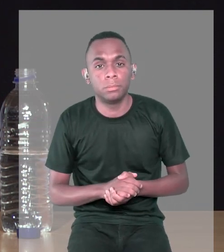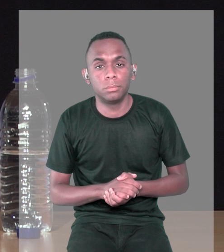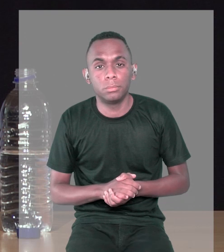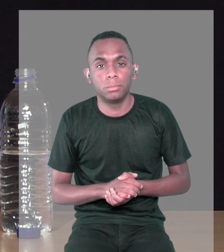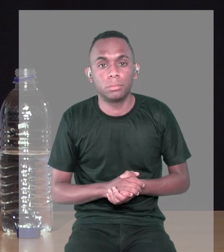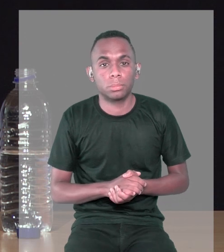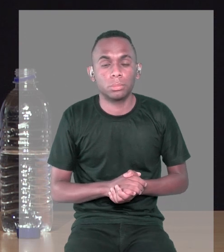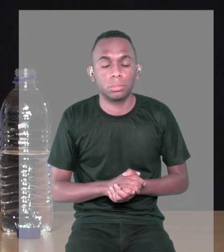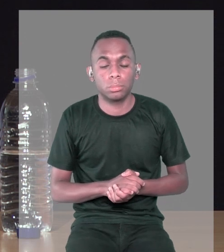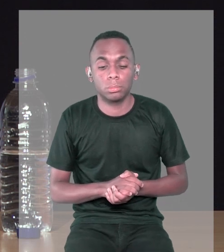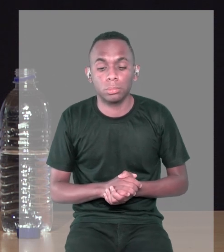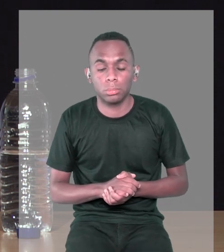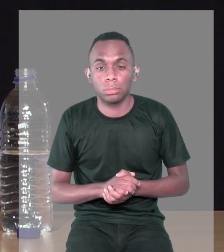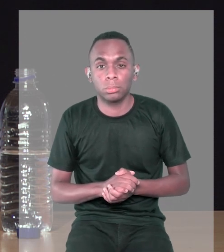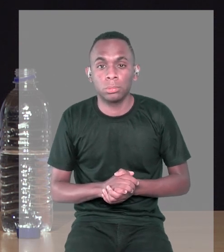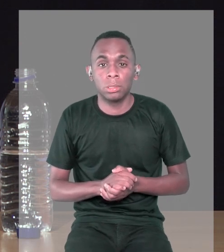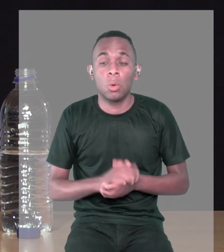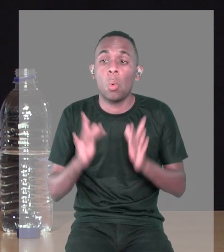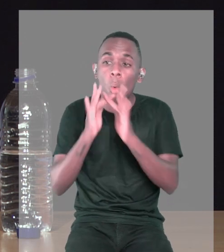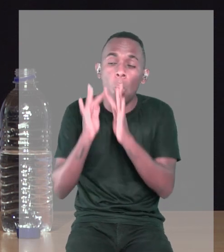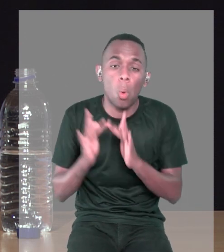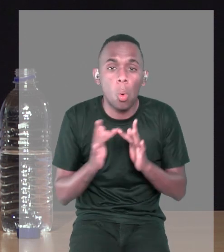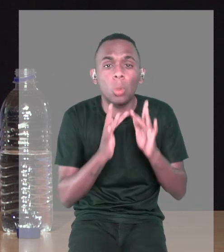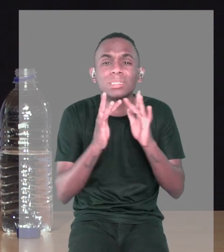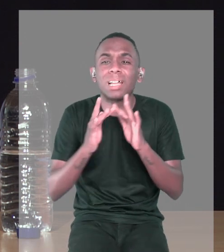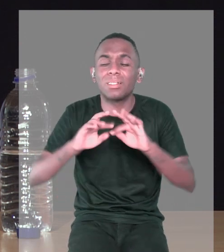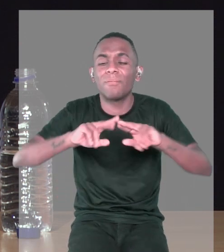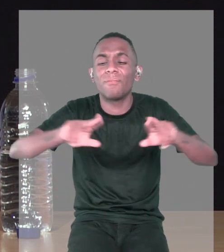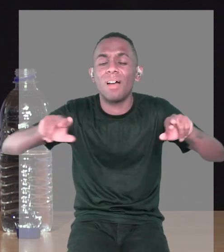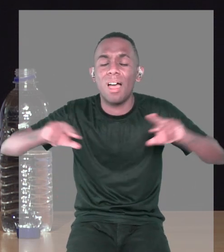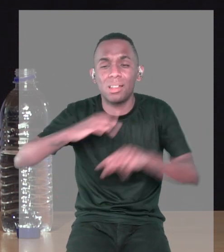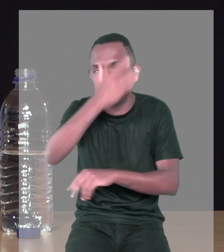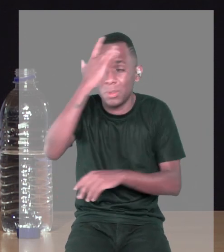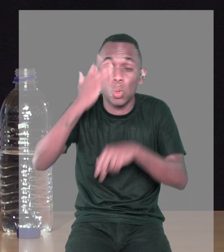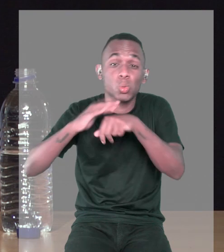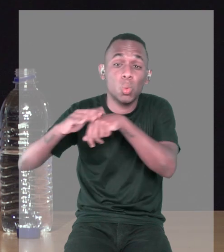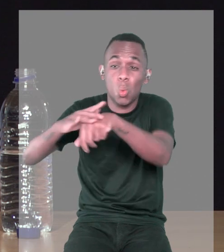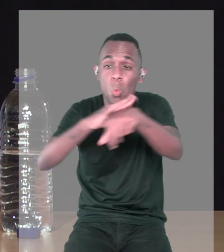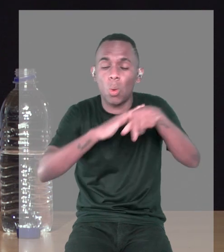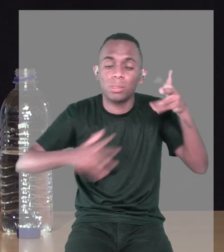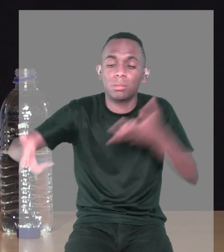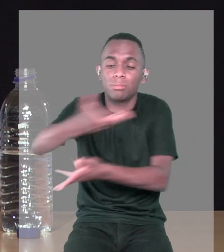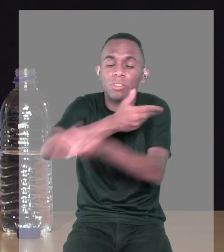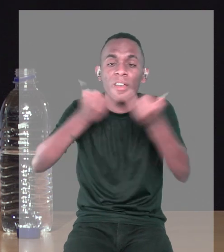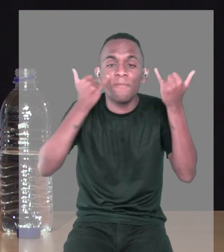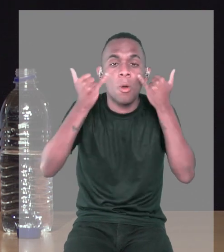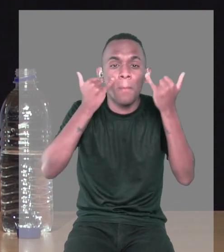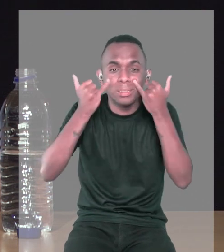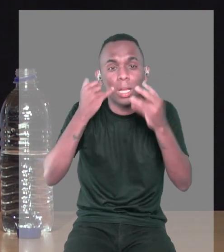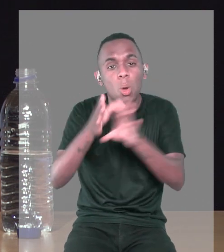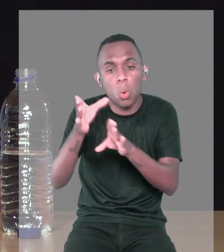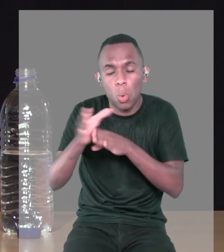mesma. Você entrou em contato com uma rede internacional de doentes que se ajudam mutuamente,